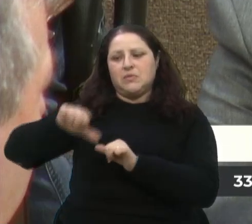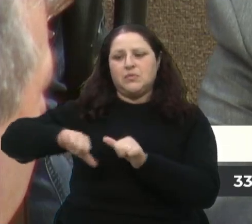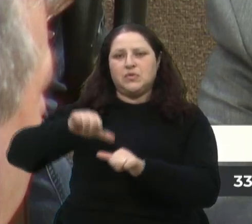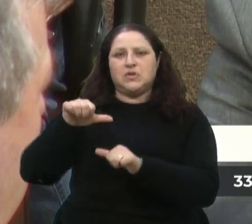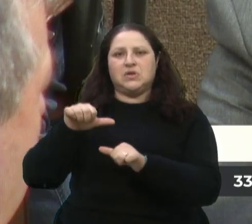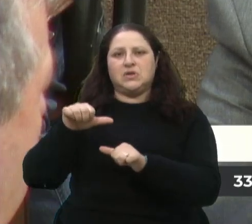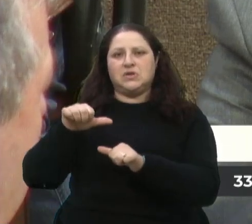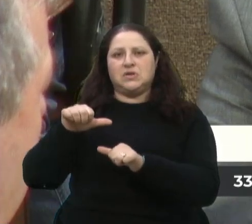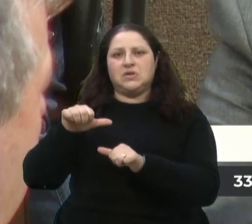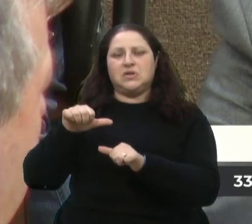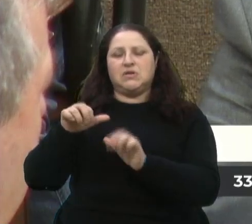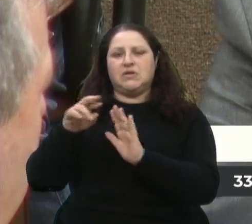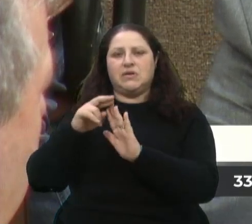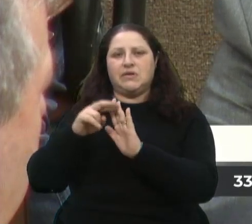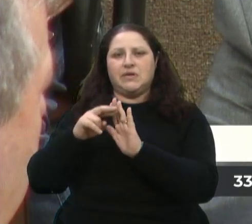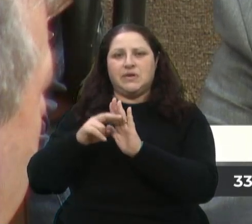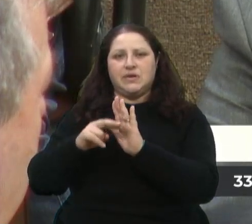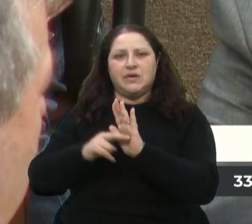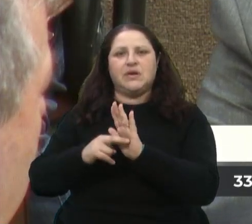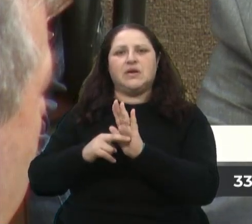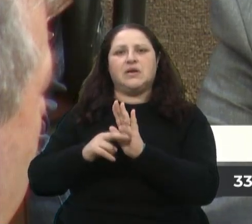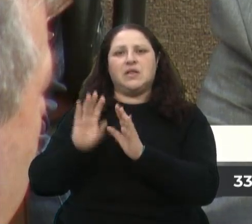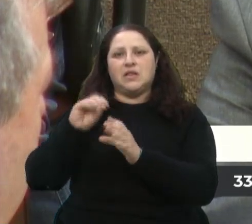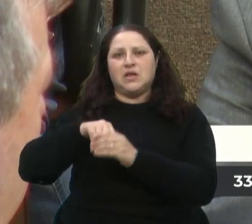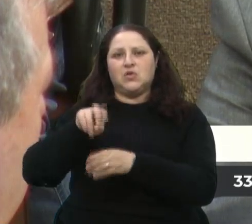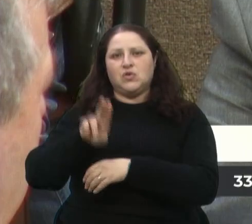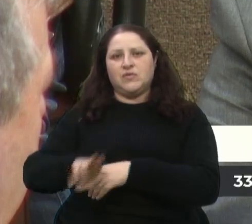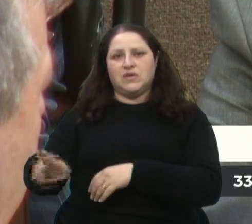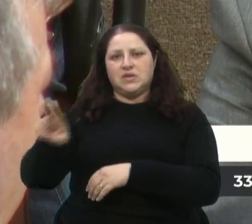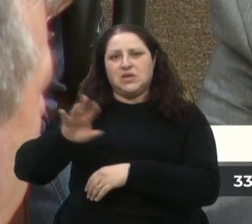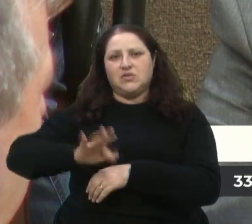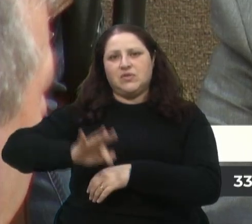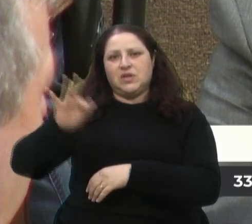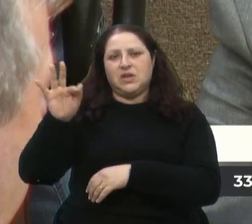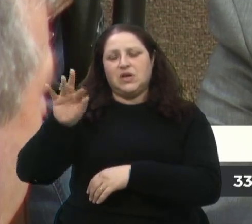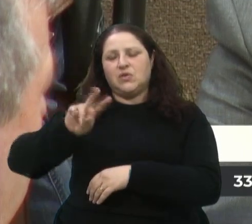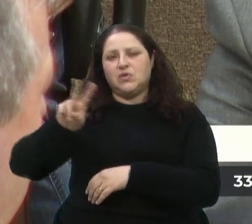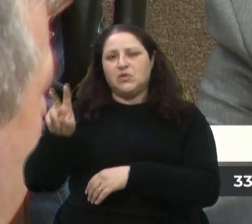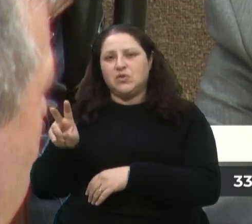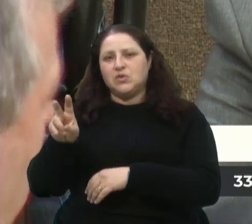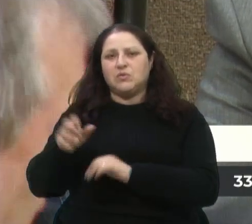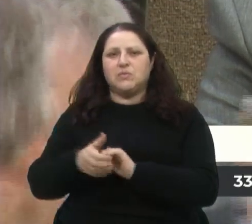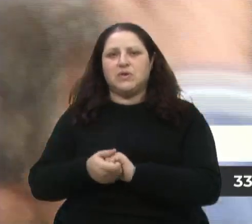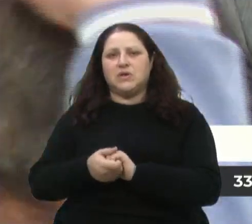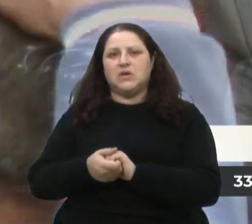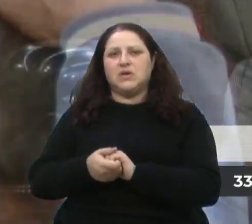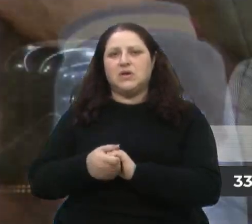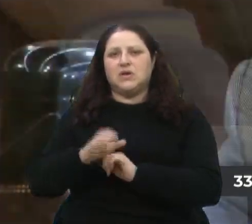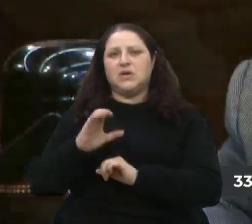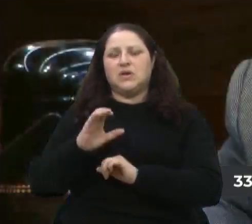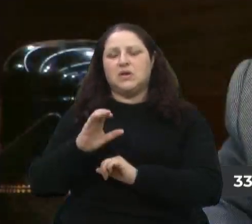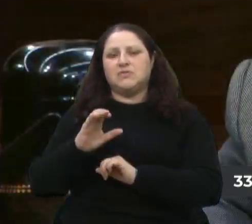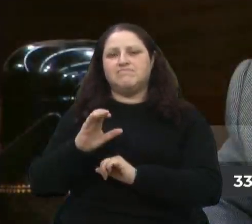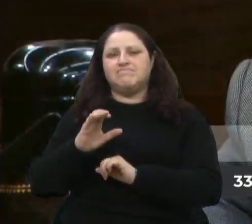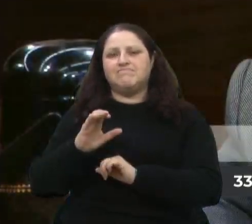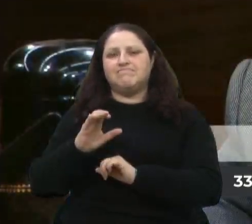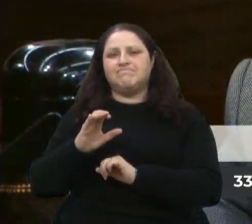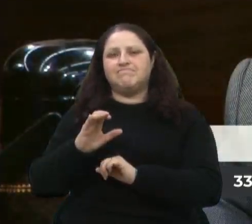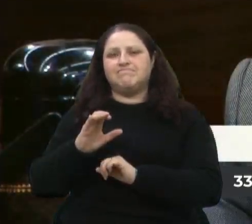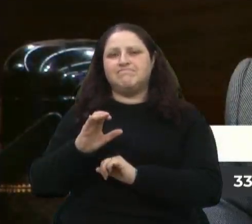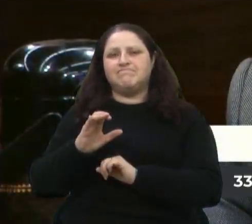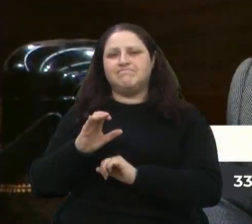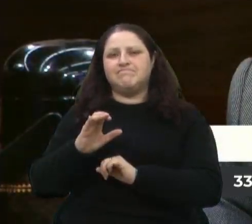pouco nos critérios das universidades federais no que se refere de condicionar principalmente